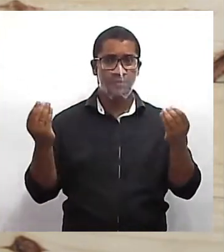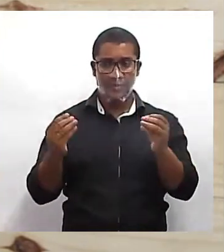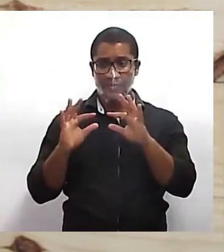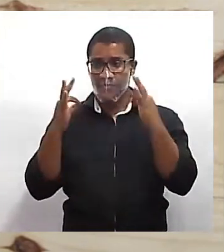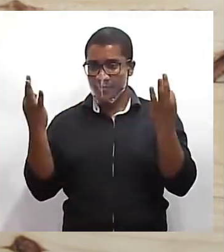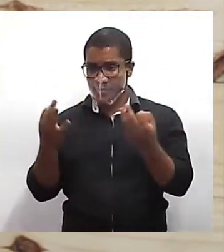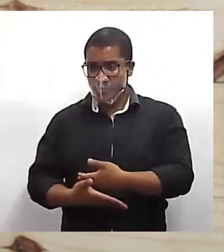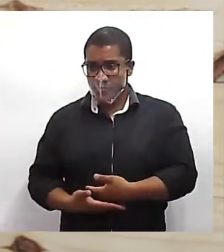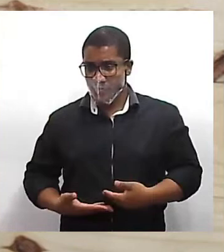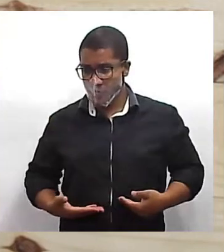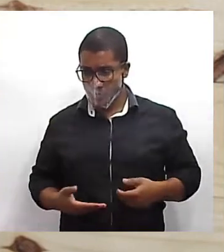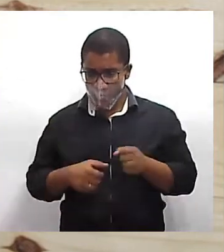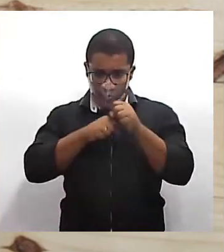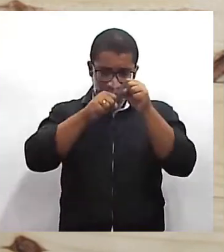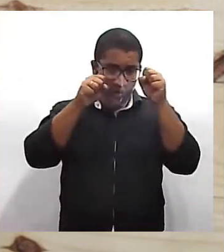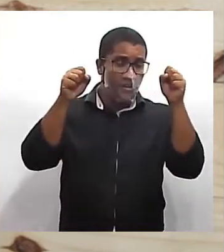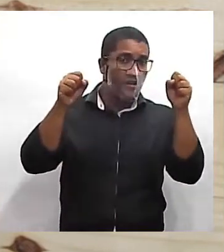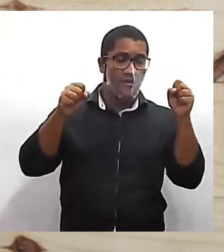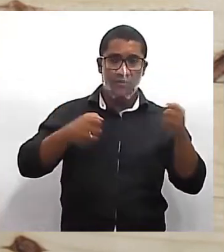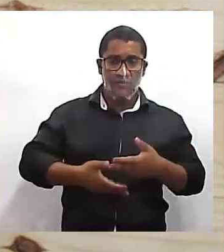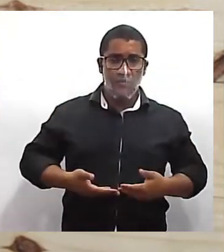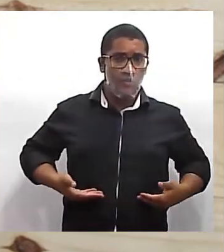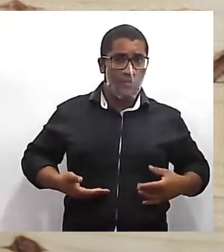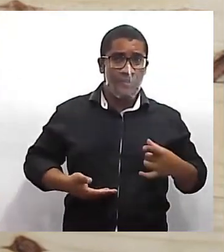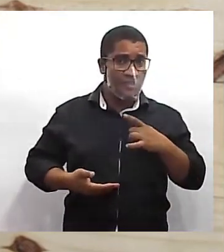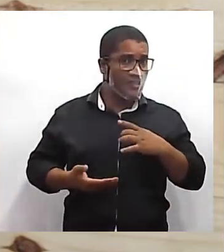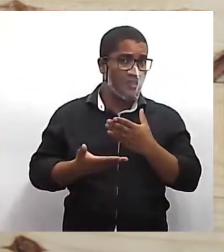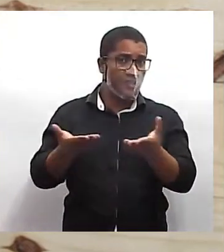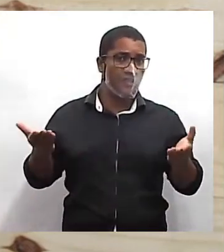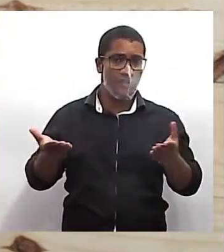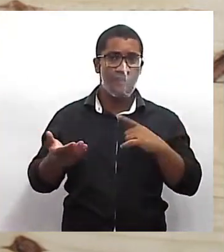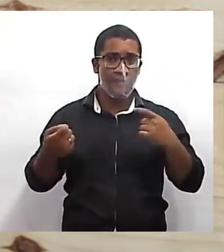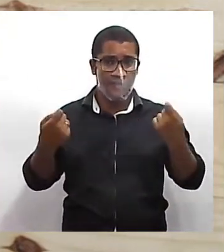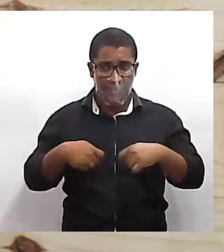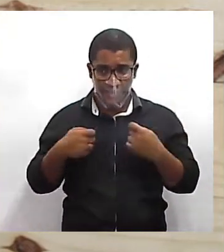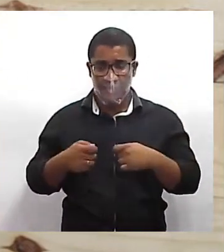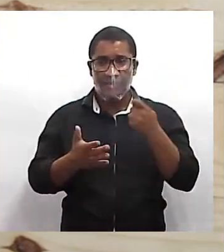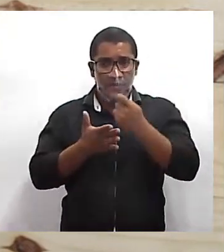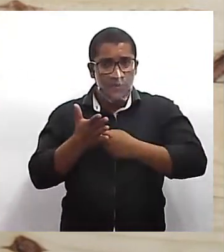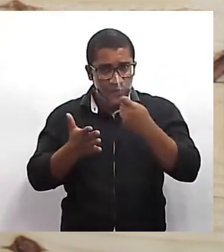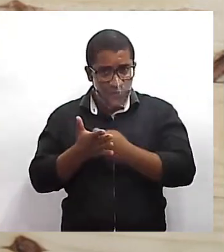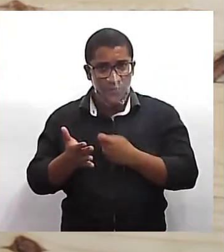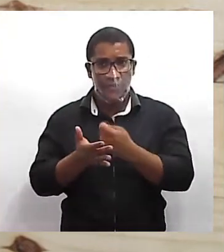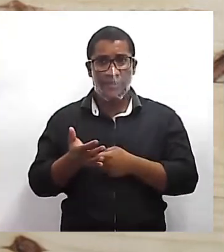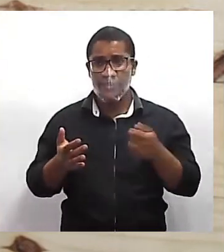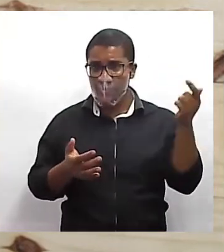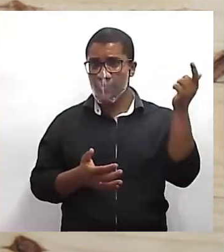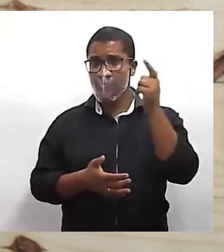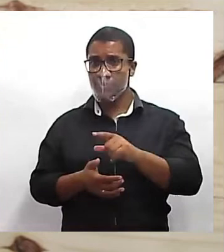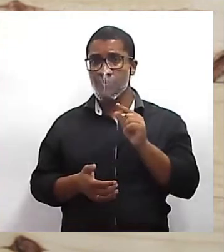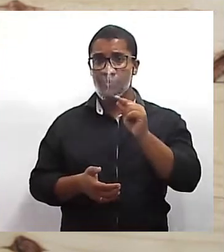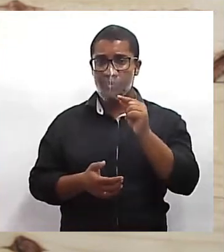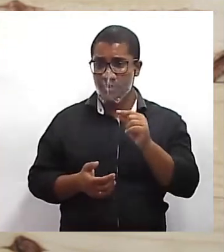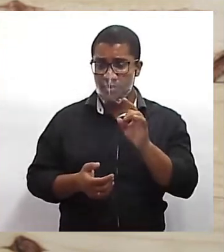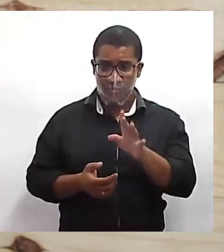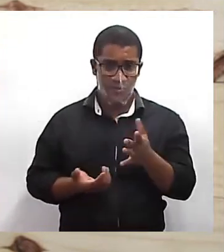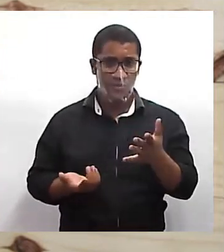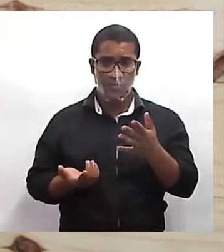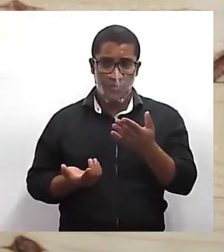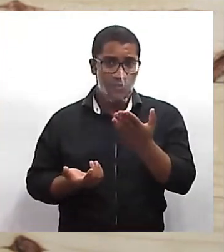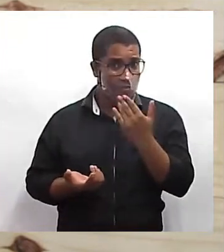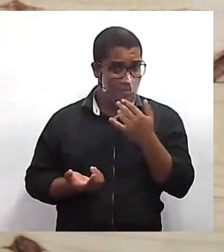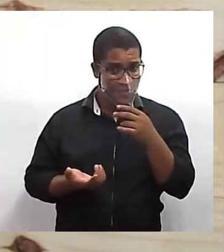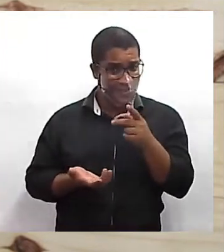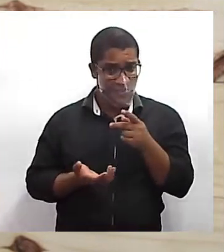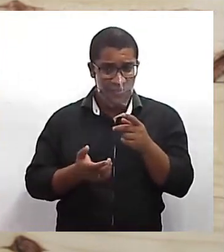fome, acordaram com fome, não é? Tiveram que lutar, matar um leão por dia para ter pelo menos a condição de colocar o mínimo, o básico, em